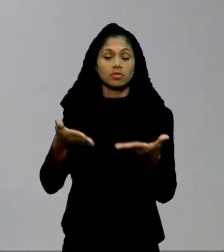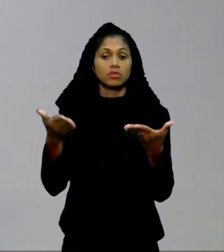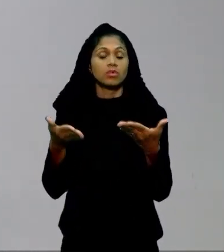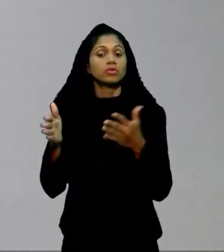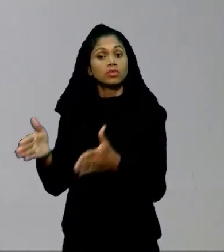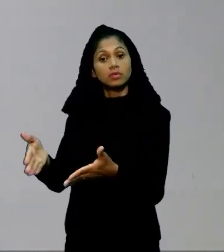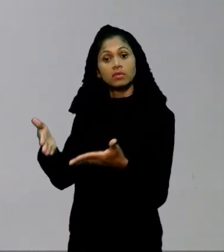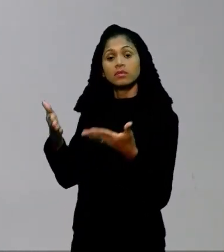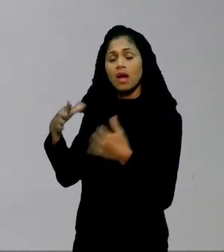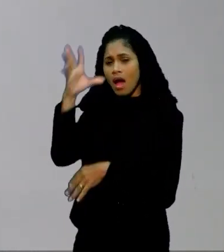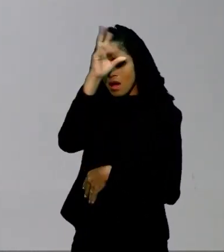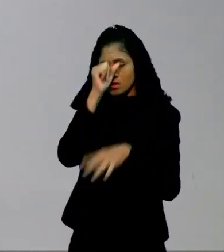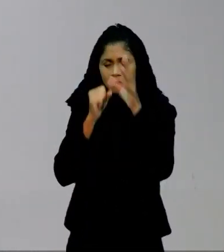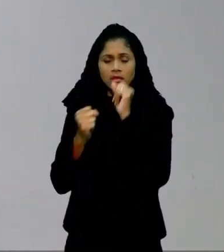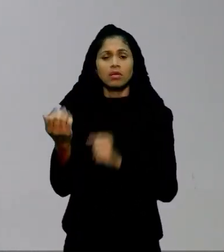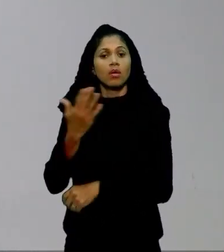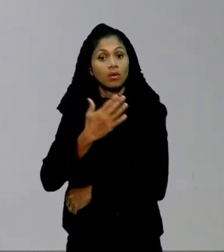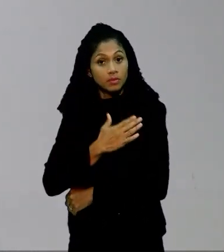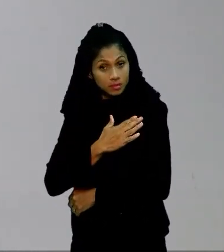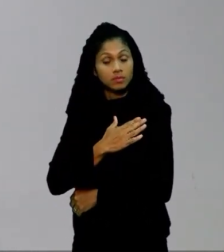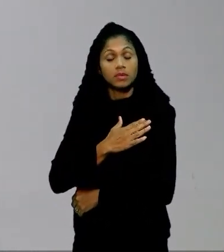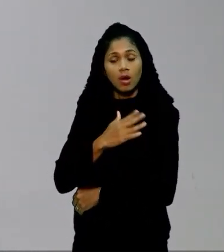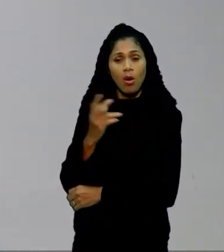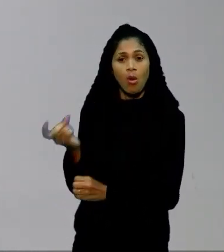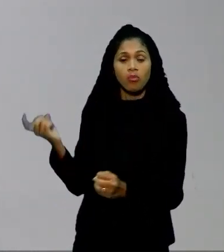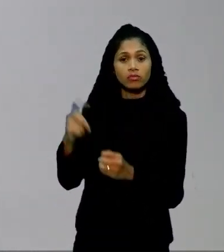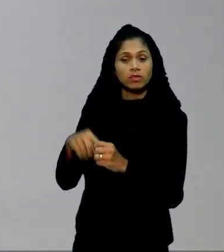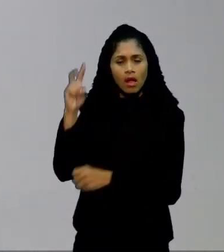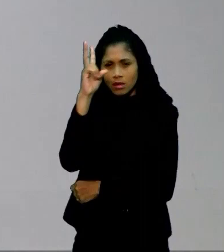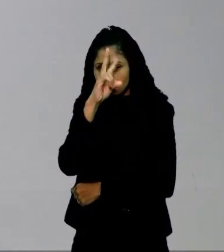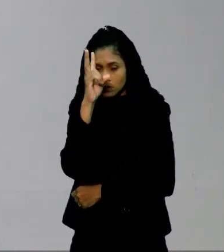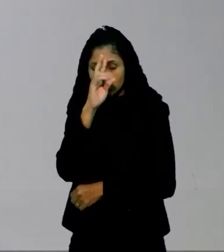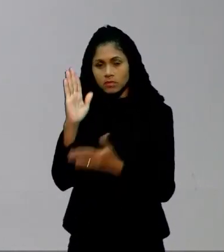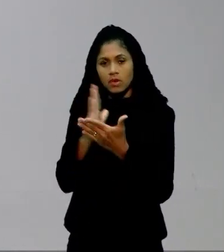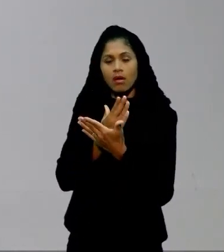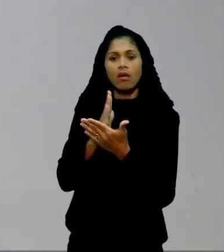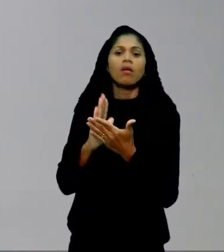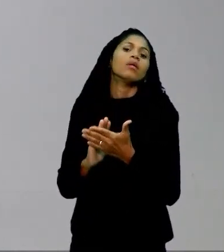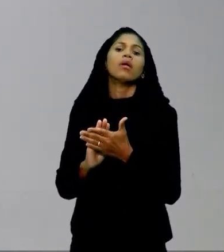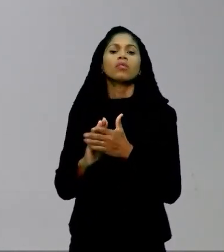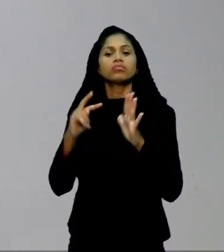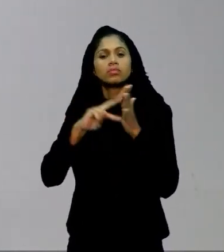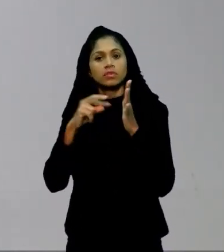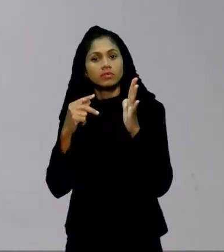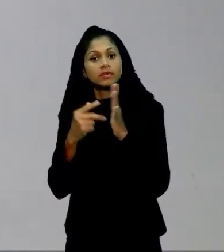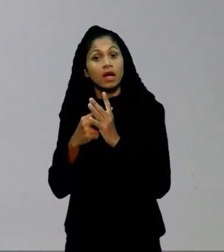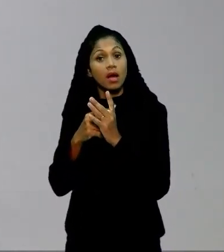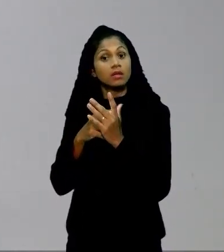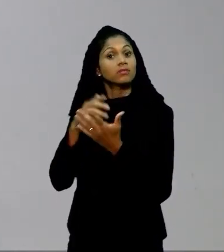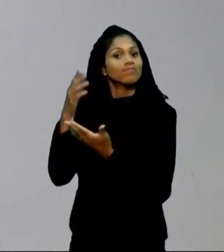convido a aprender um pouquinho comigo ou quem sabe relembrar de alguns conceitos sobre ela.